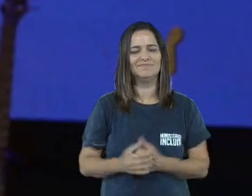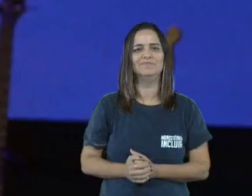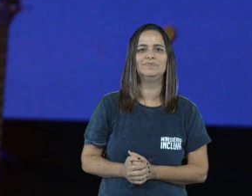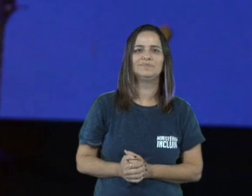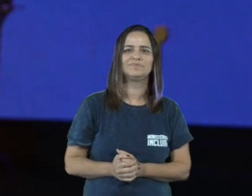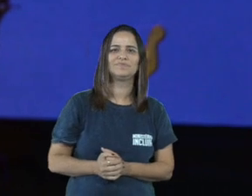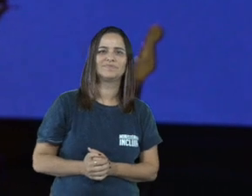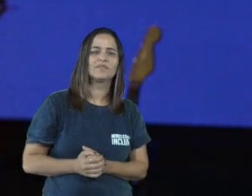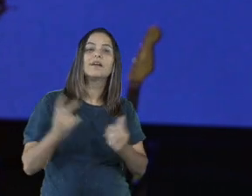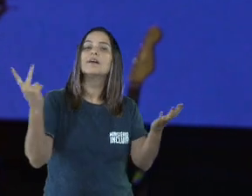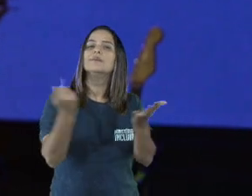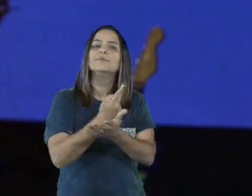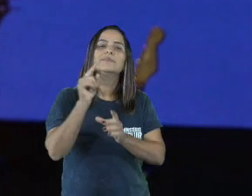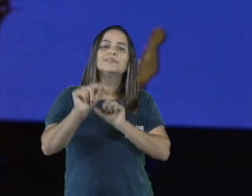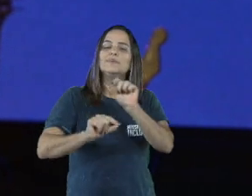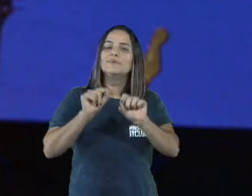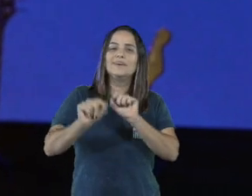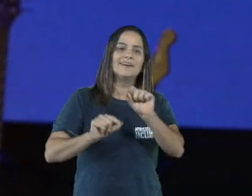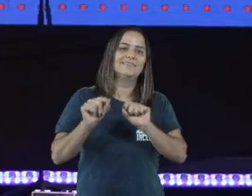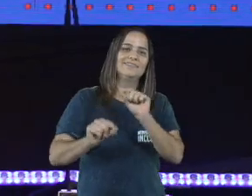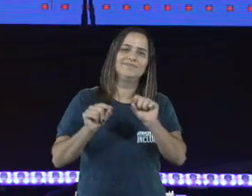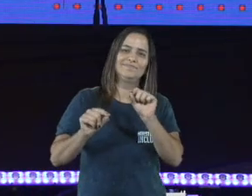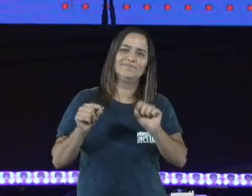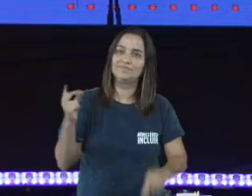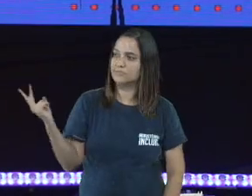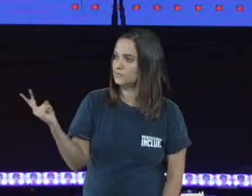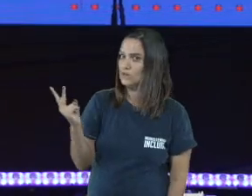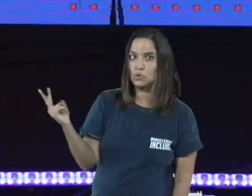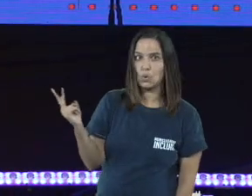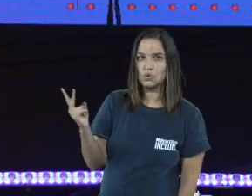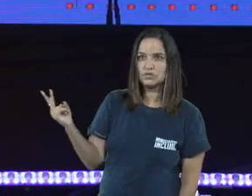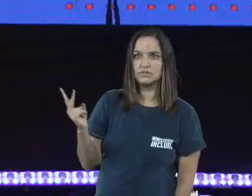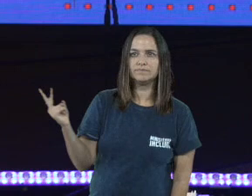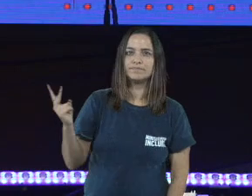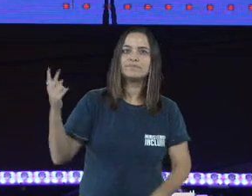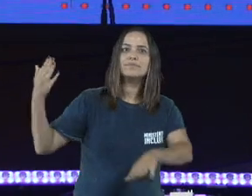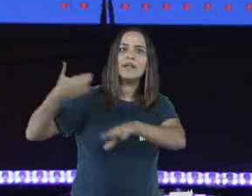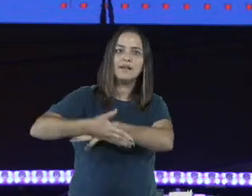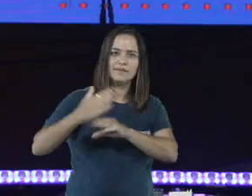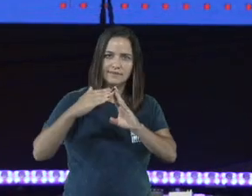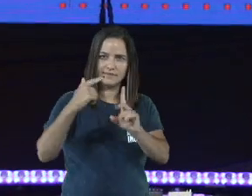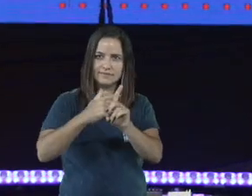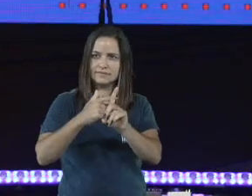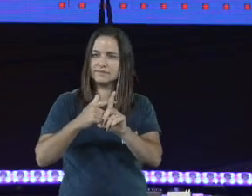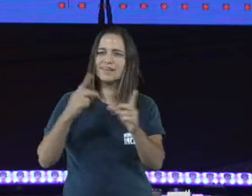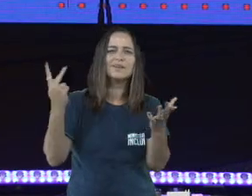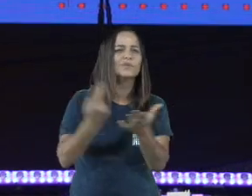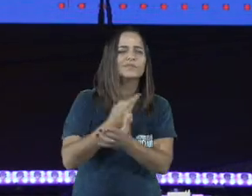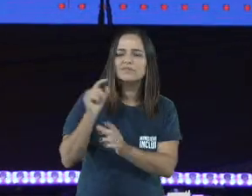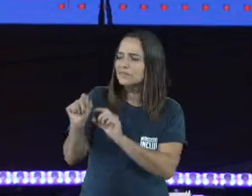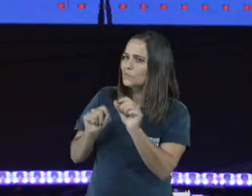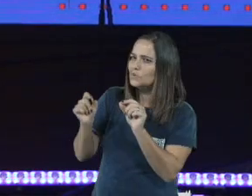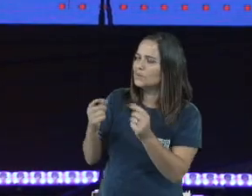nossa empregada lá de casa foi como é que é isso a mulher vem lá do Nordeste para trabalhar com a gente vem com a garrafa PET de água